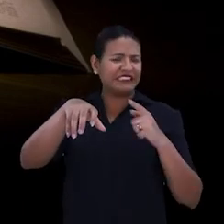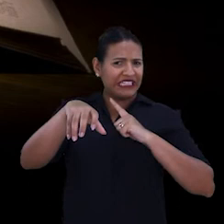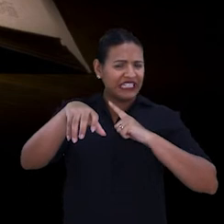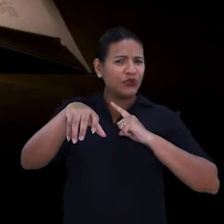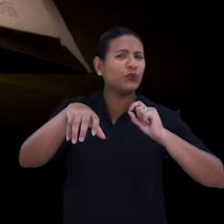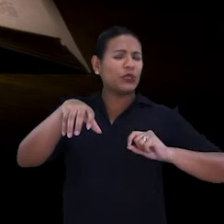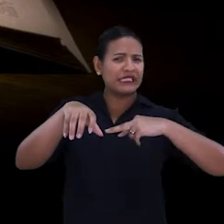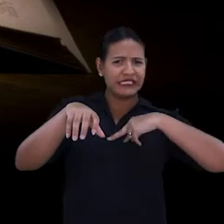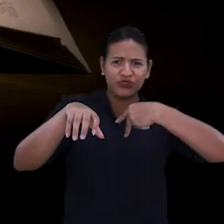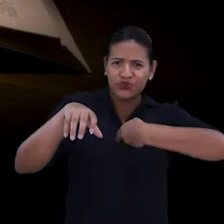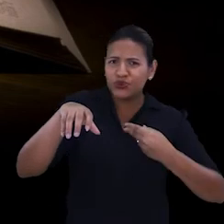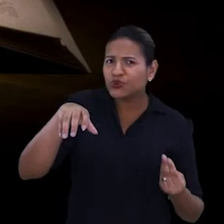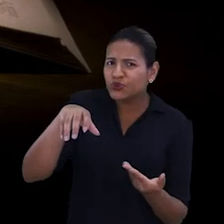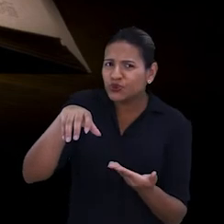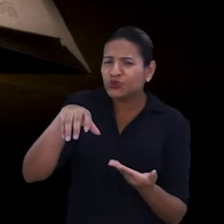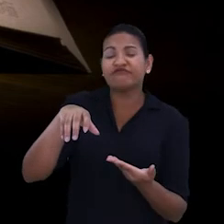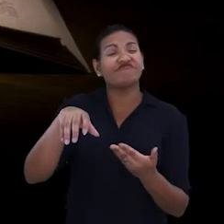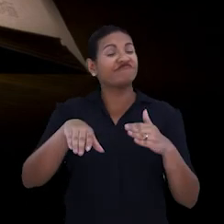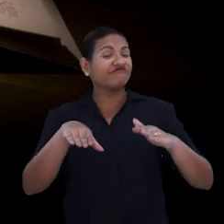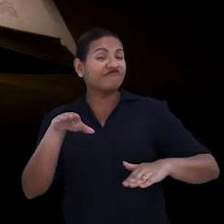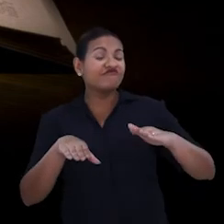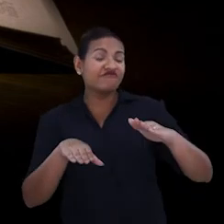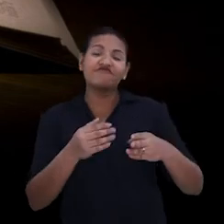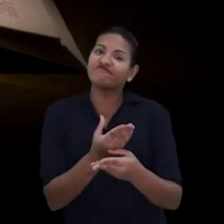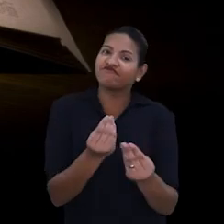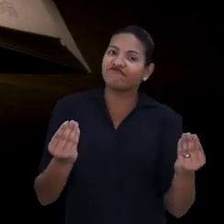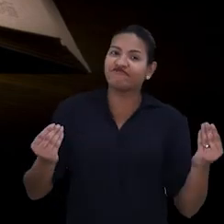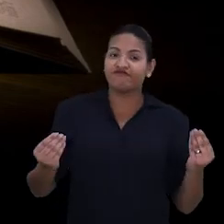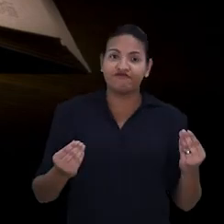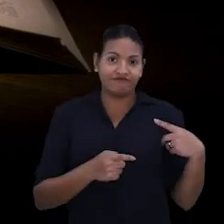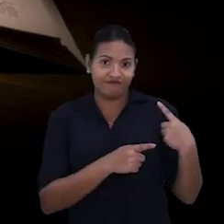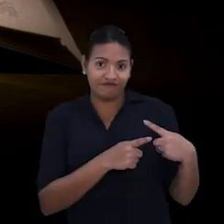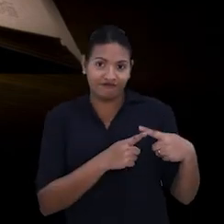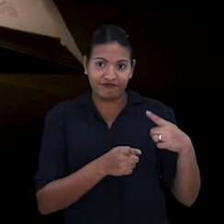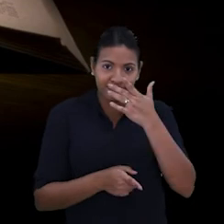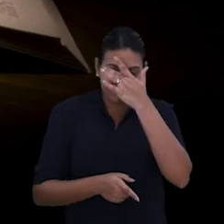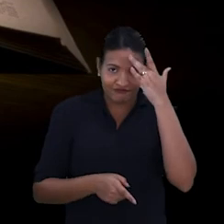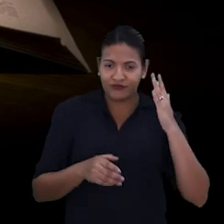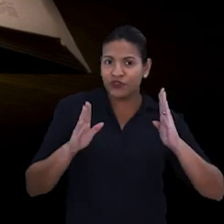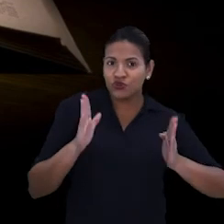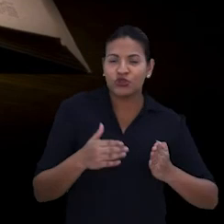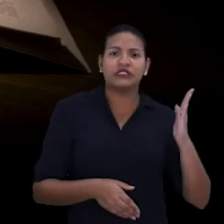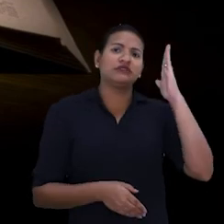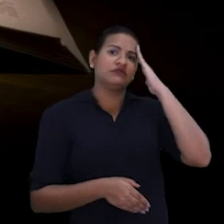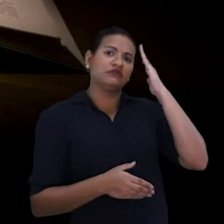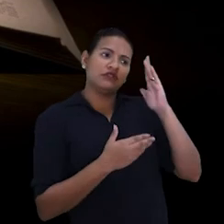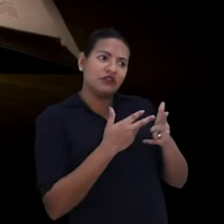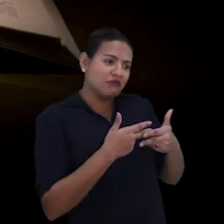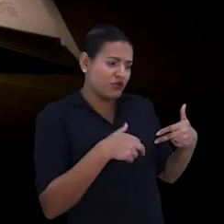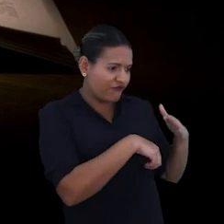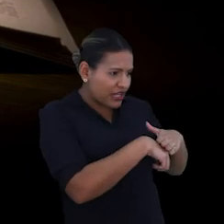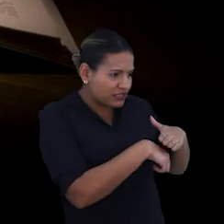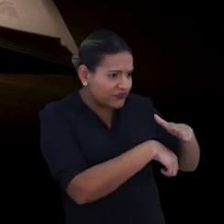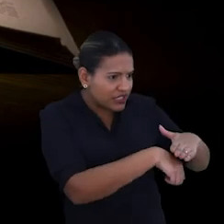mesmo muitos, inúmeros, pois em redor de mim, as pessoas mais ilustres e sabedoras fazem cada coisa que bem